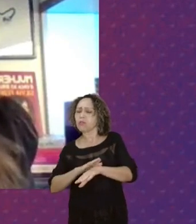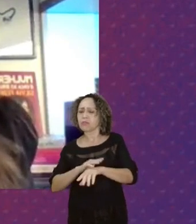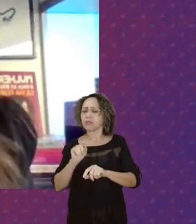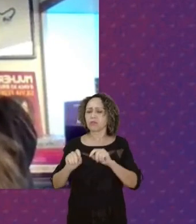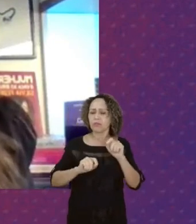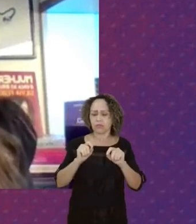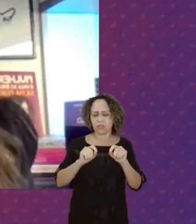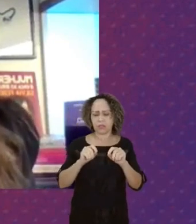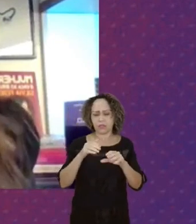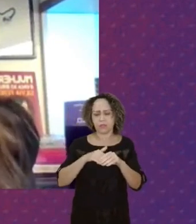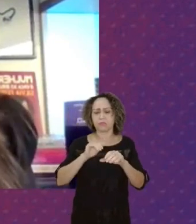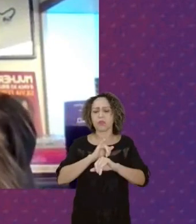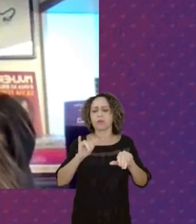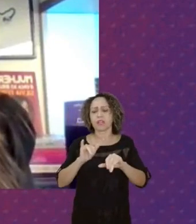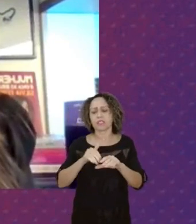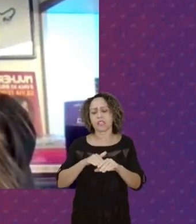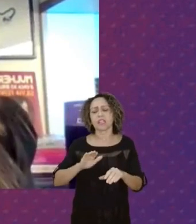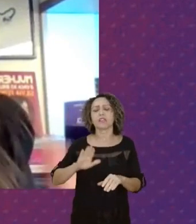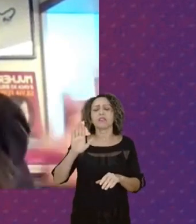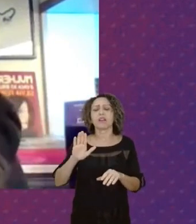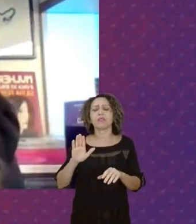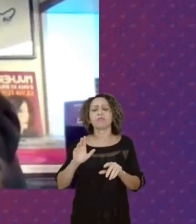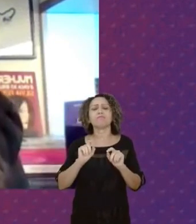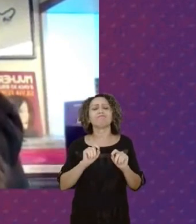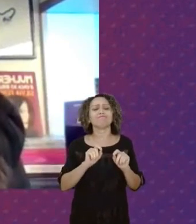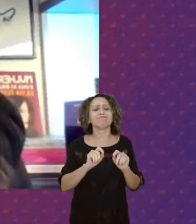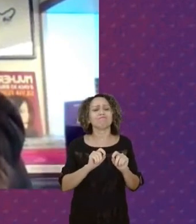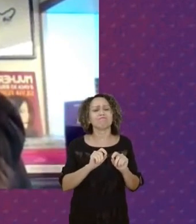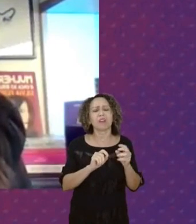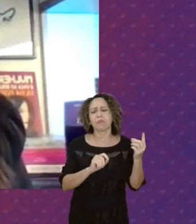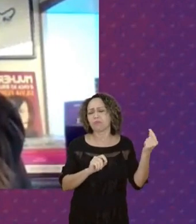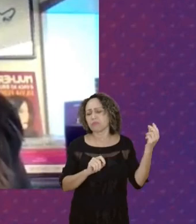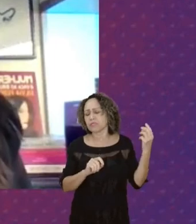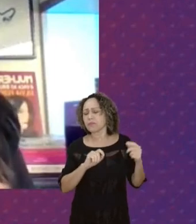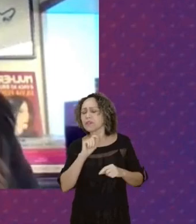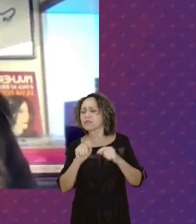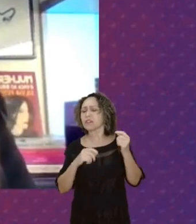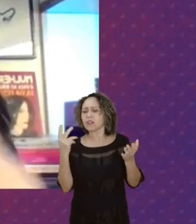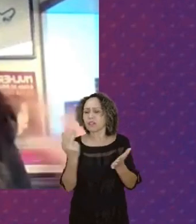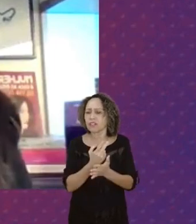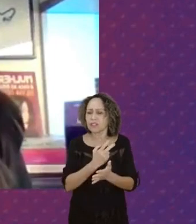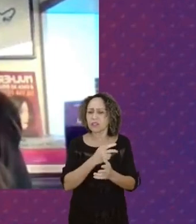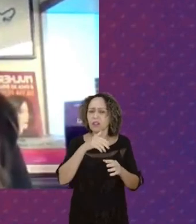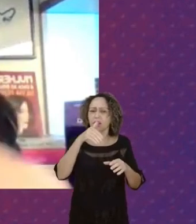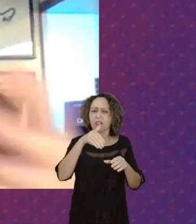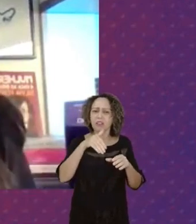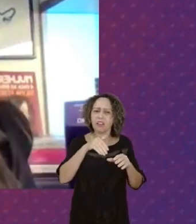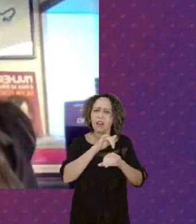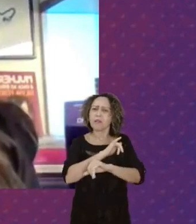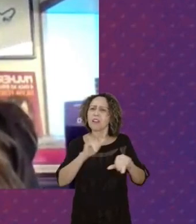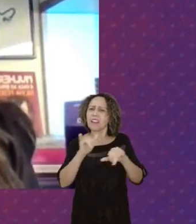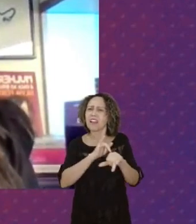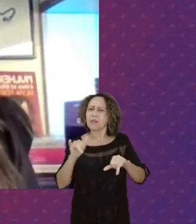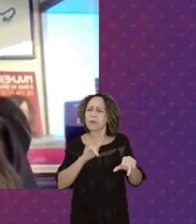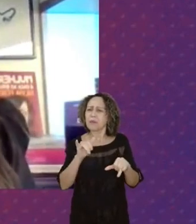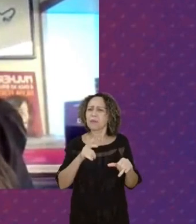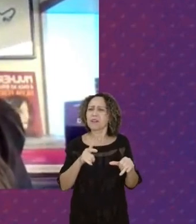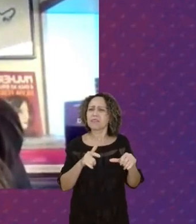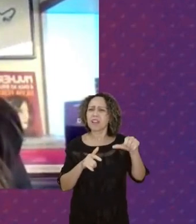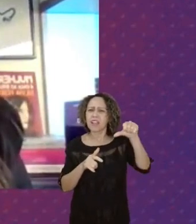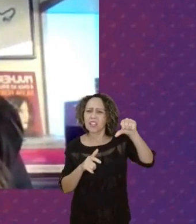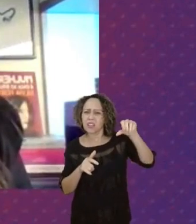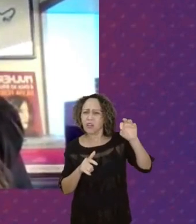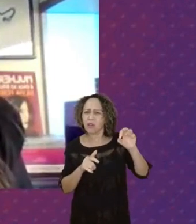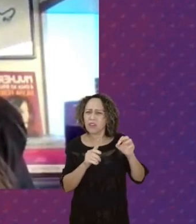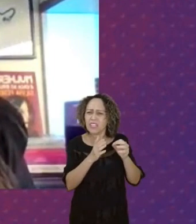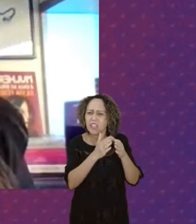propaganda eleitoral. Por quê? Antigamente, a propaganda eleitoral, oficial durava 90 dias, mas aí ela